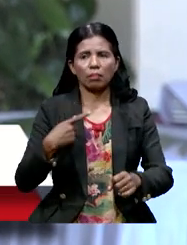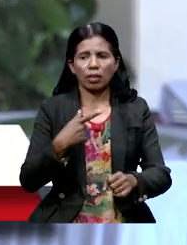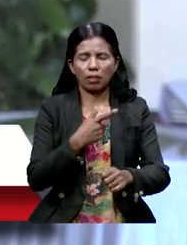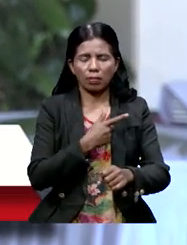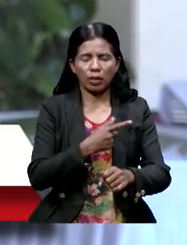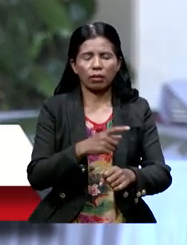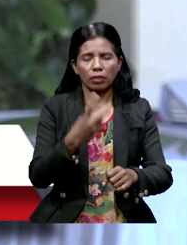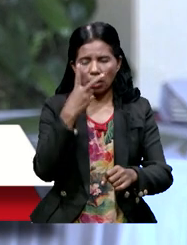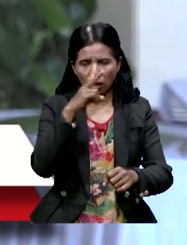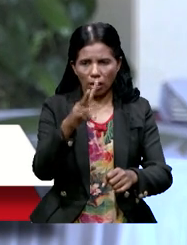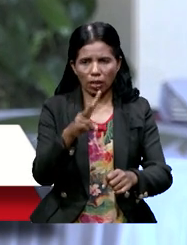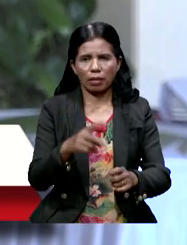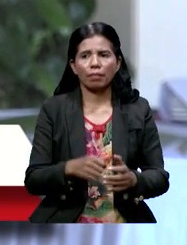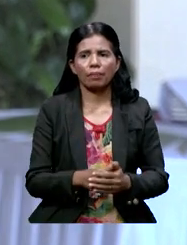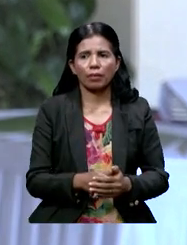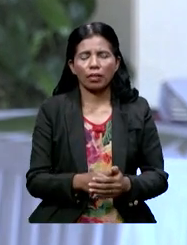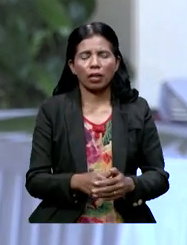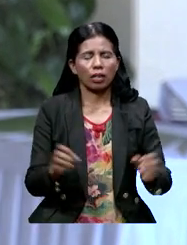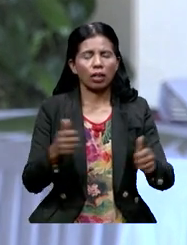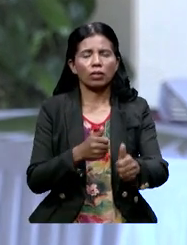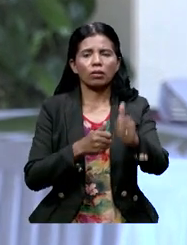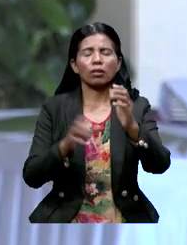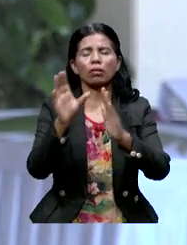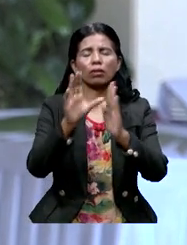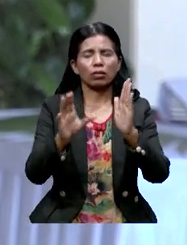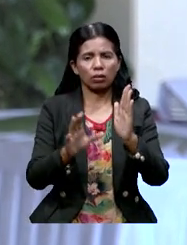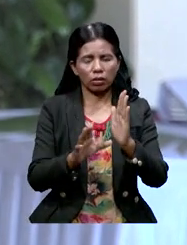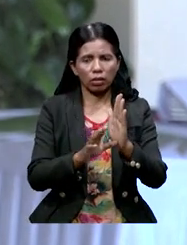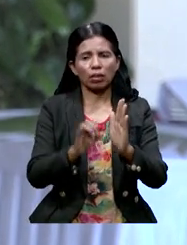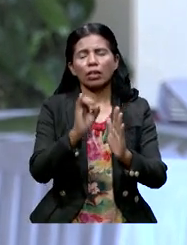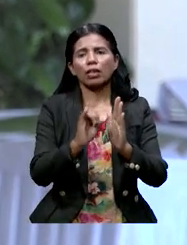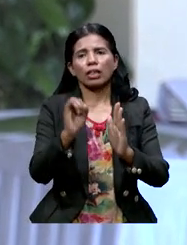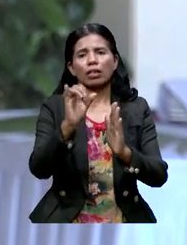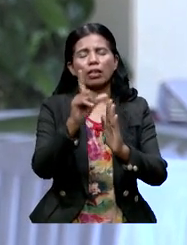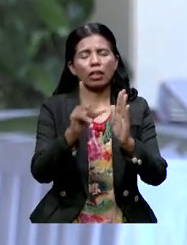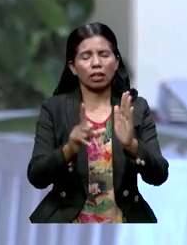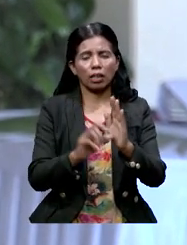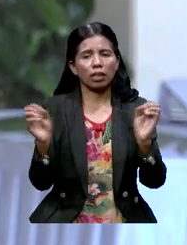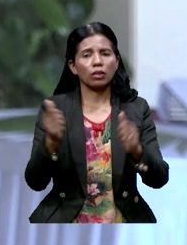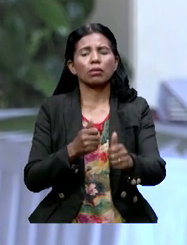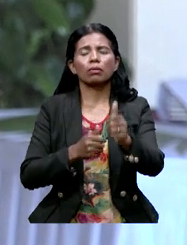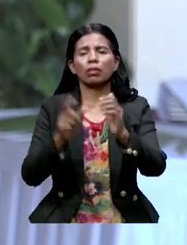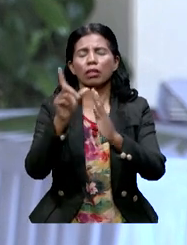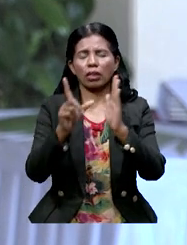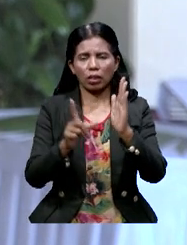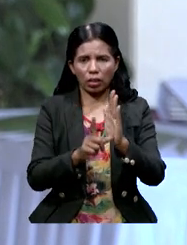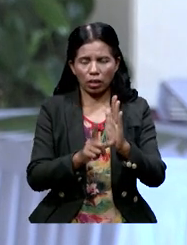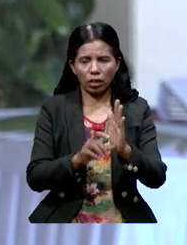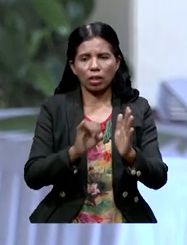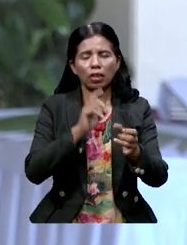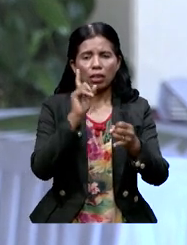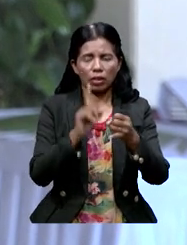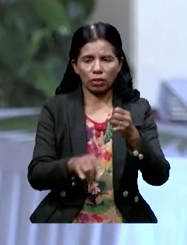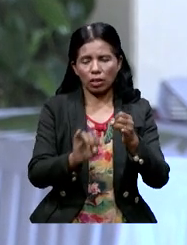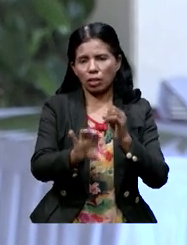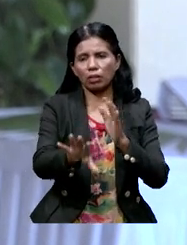tau matang budah re inconstitucionalidade ni hen be anesang iku shau hetang ita bot sira kata